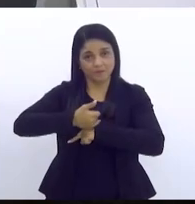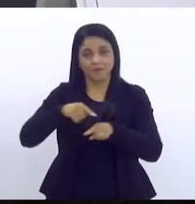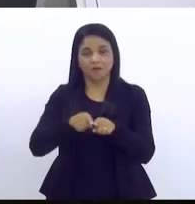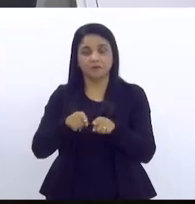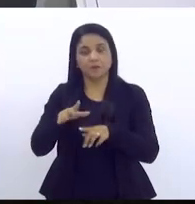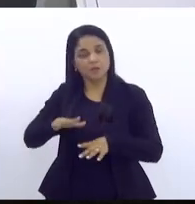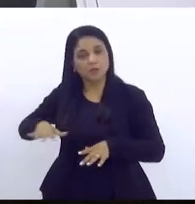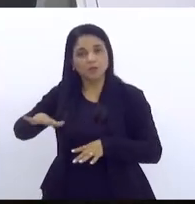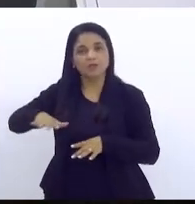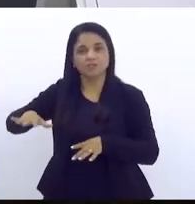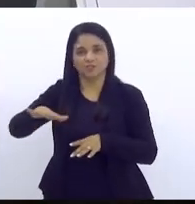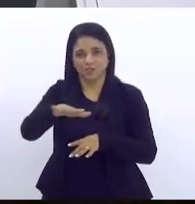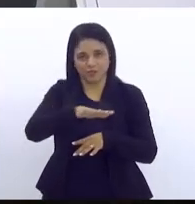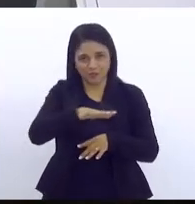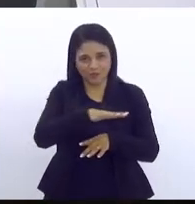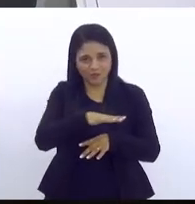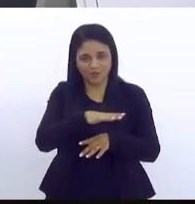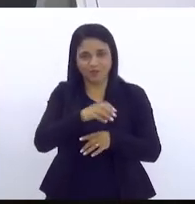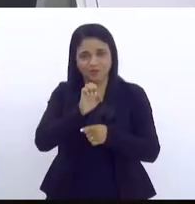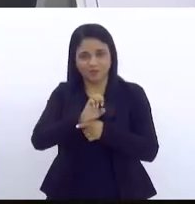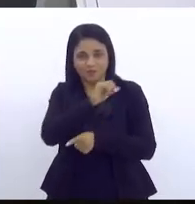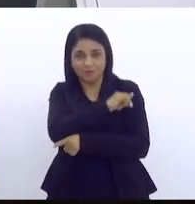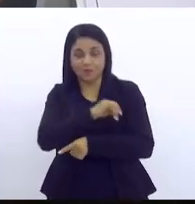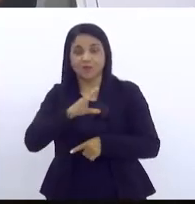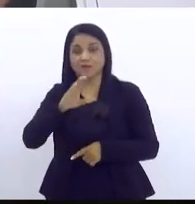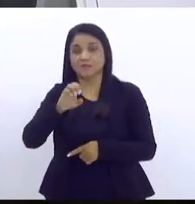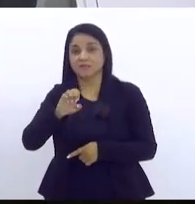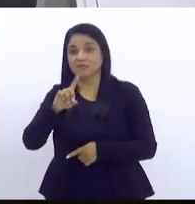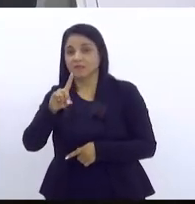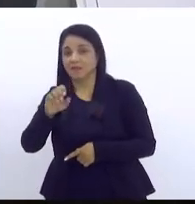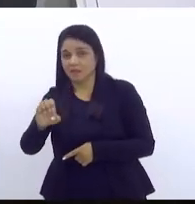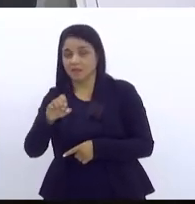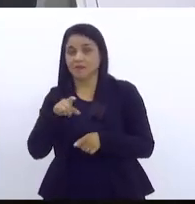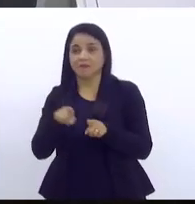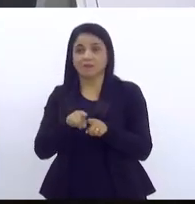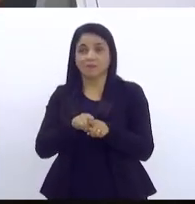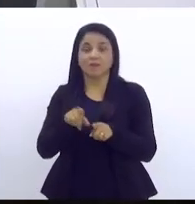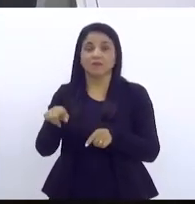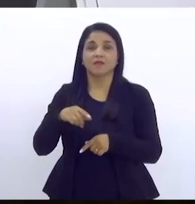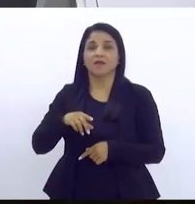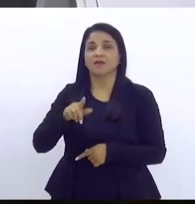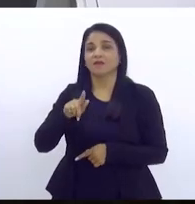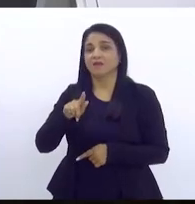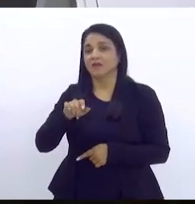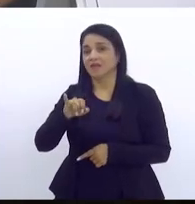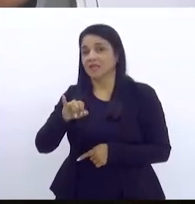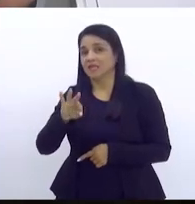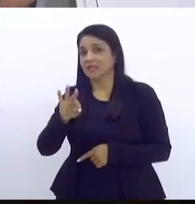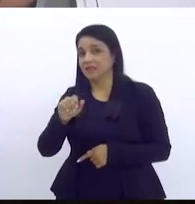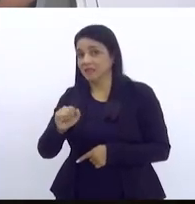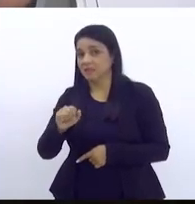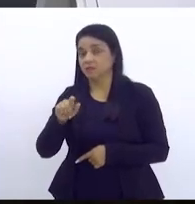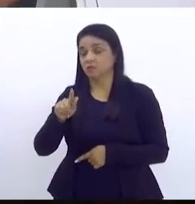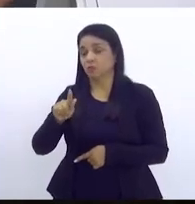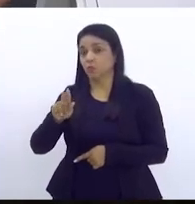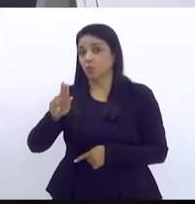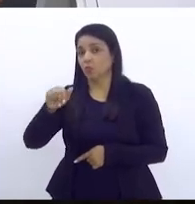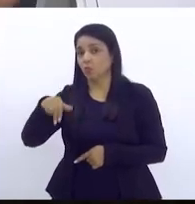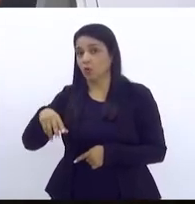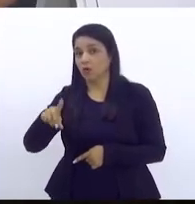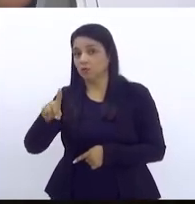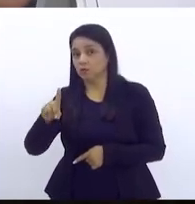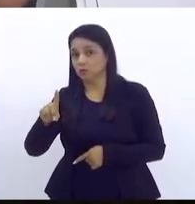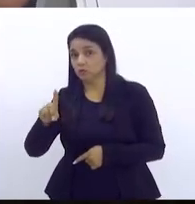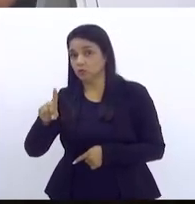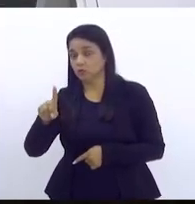toda a região metropolitana ah pela Sedai e a Sedai tem a Ita do Guandu que é a maior Eta do mundo então a gente está tratando da